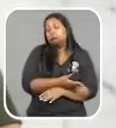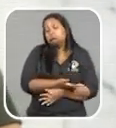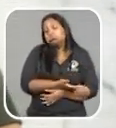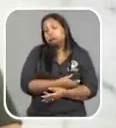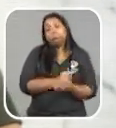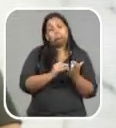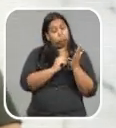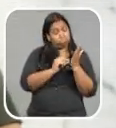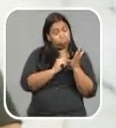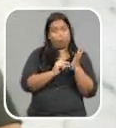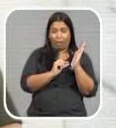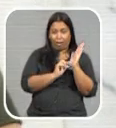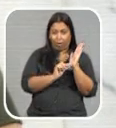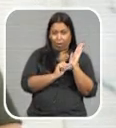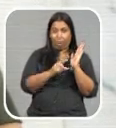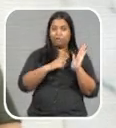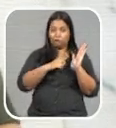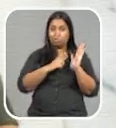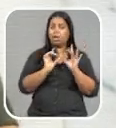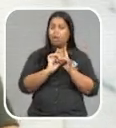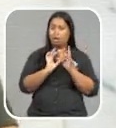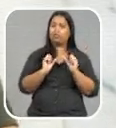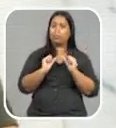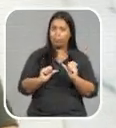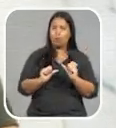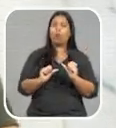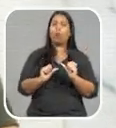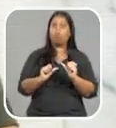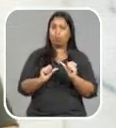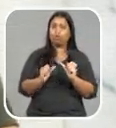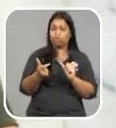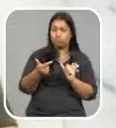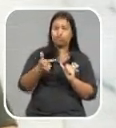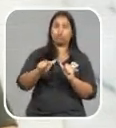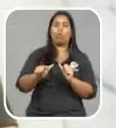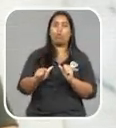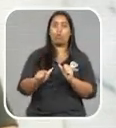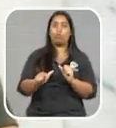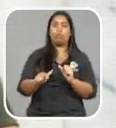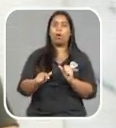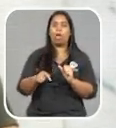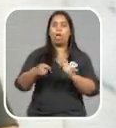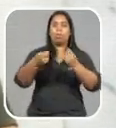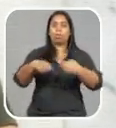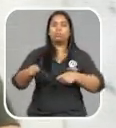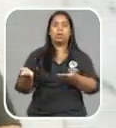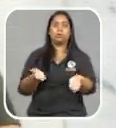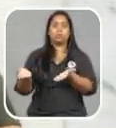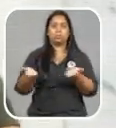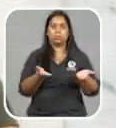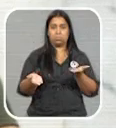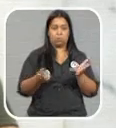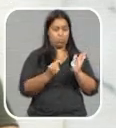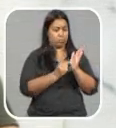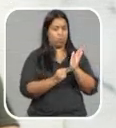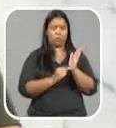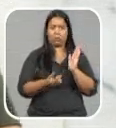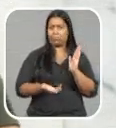sem licitação. Um absurdo. Uma cláusula absolutamente, né, imoral.